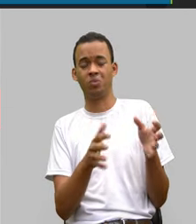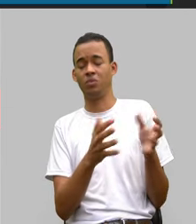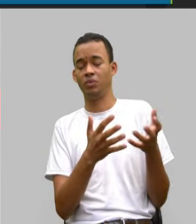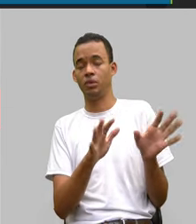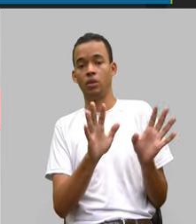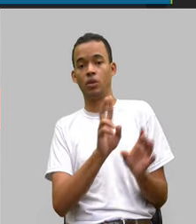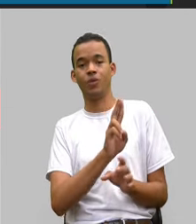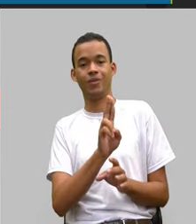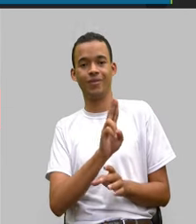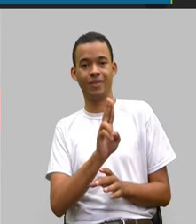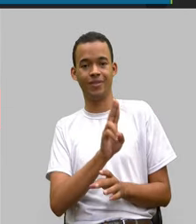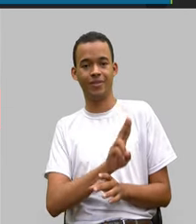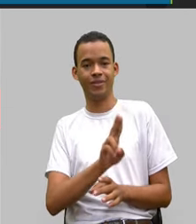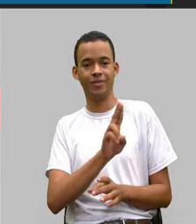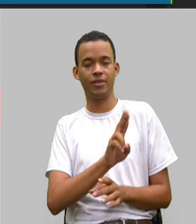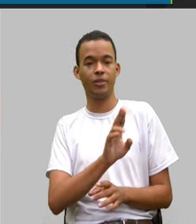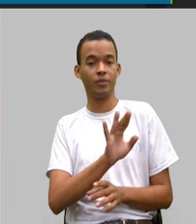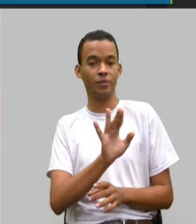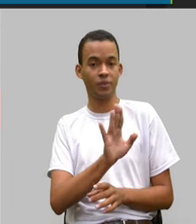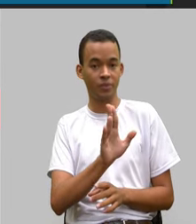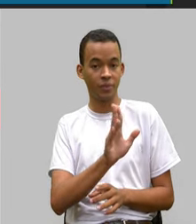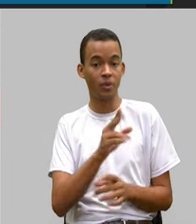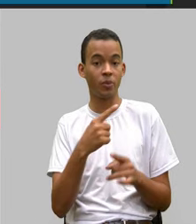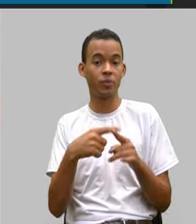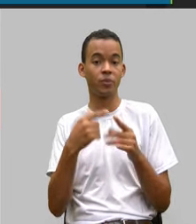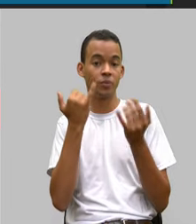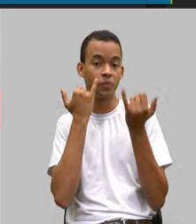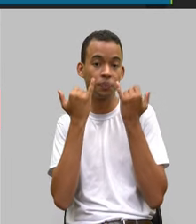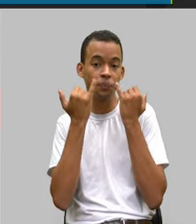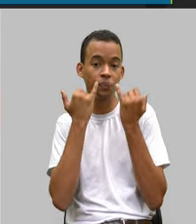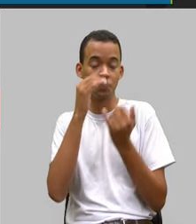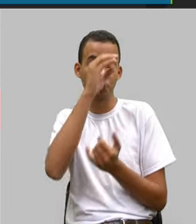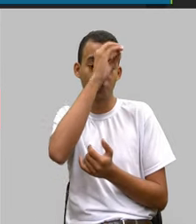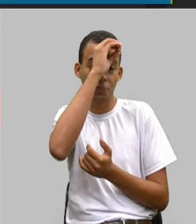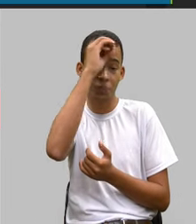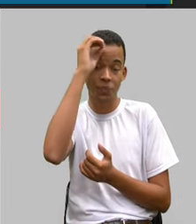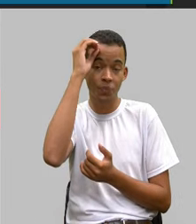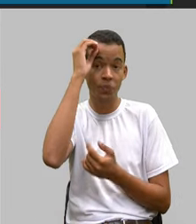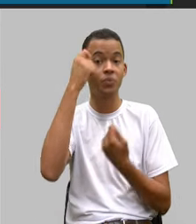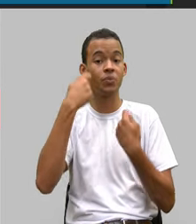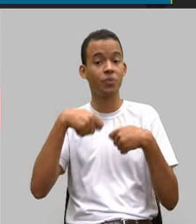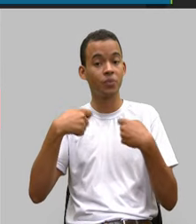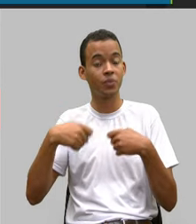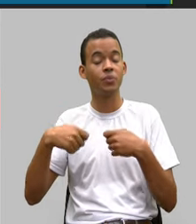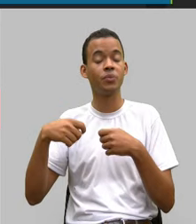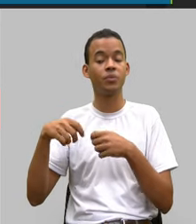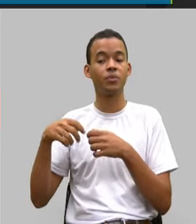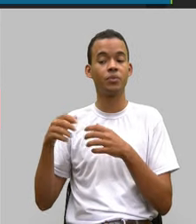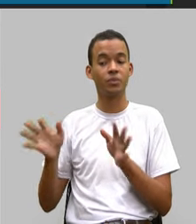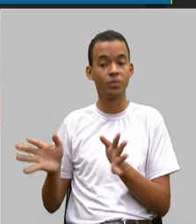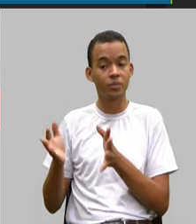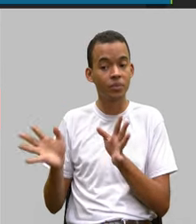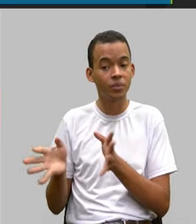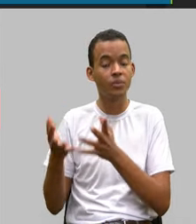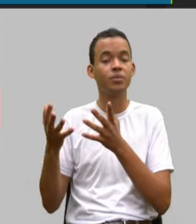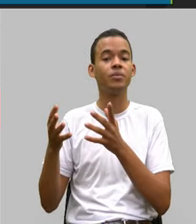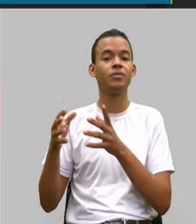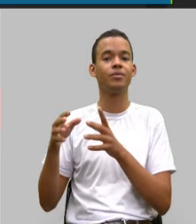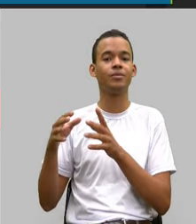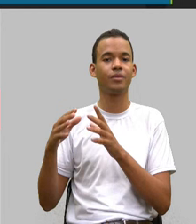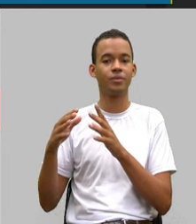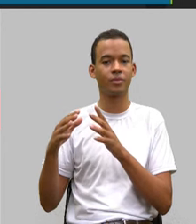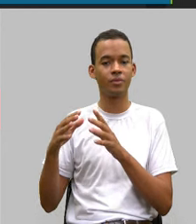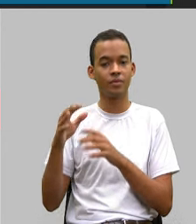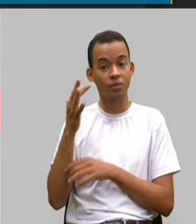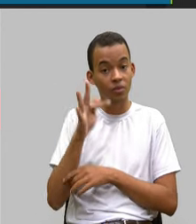precisamos trabalhar isso precisamos discutir e e incentivar as Universidades aô a cadeira de medicina canabinoide